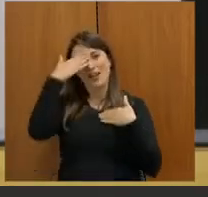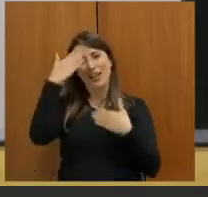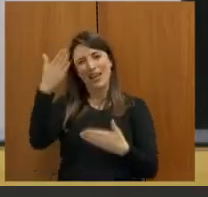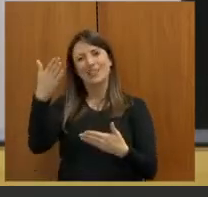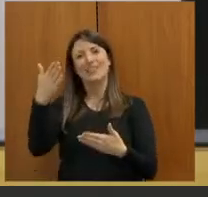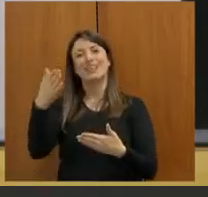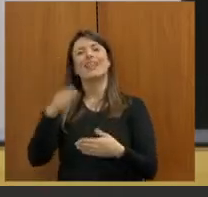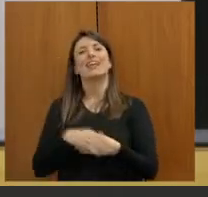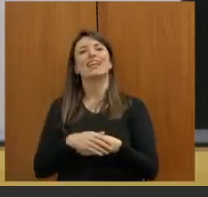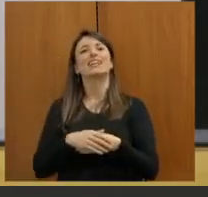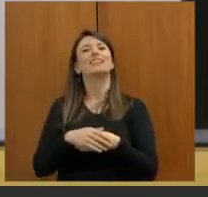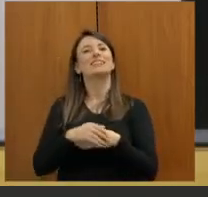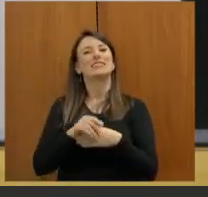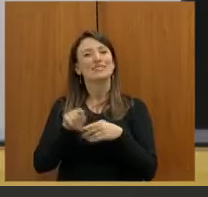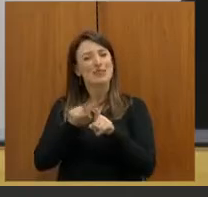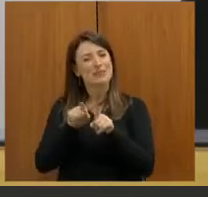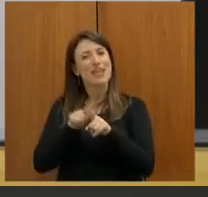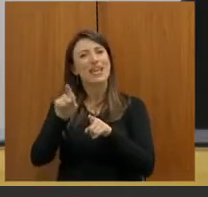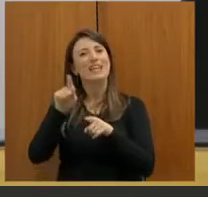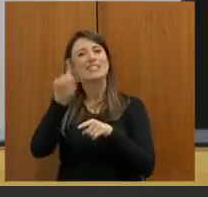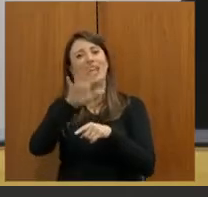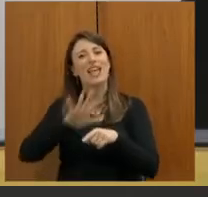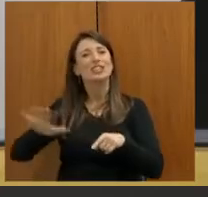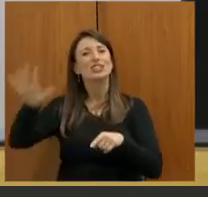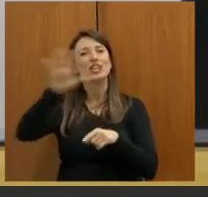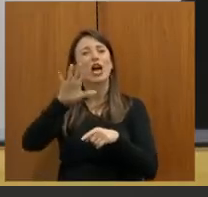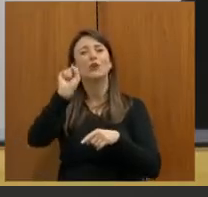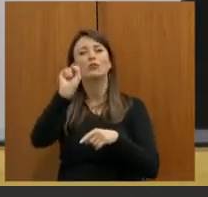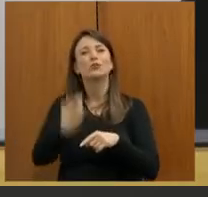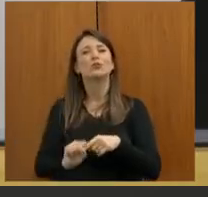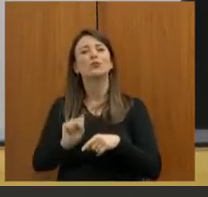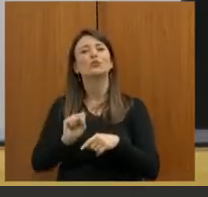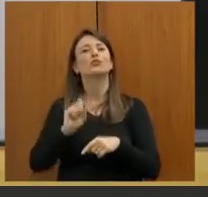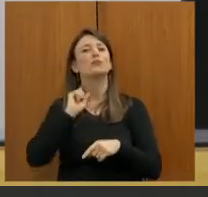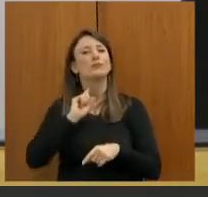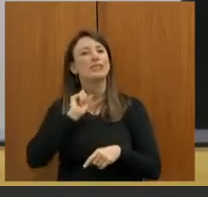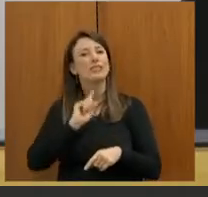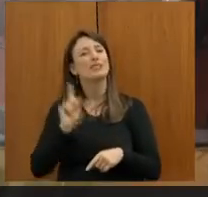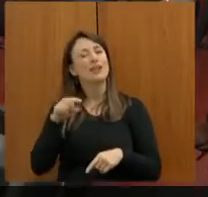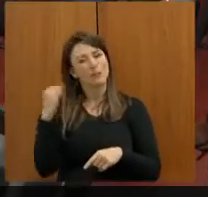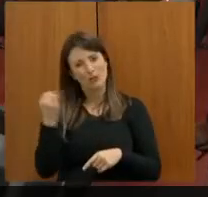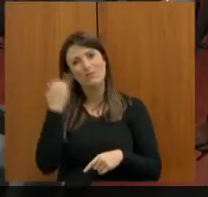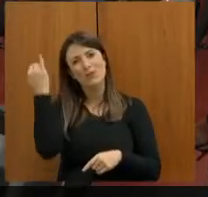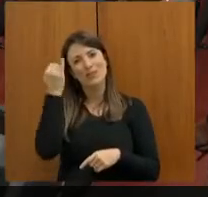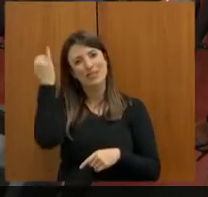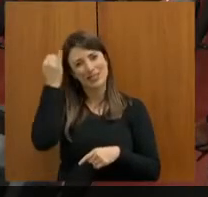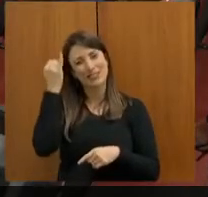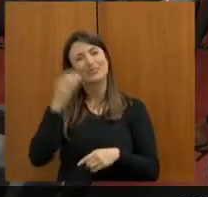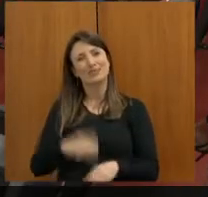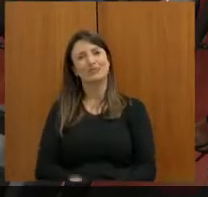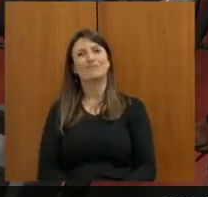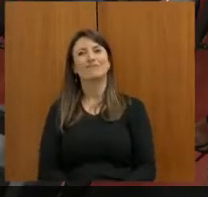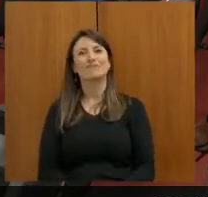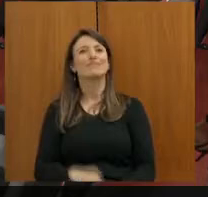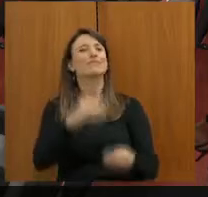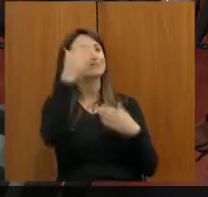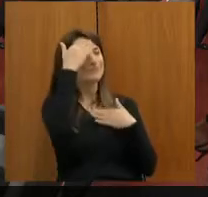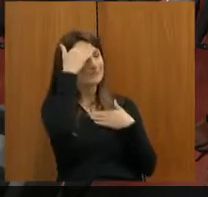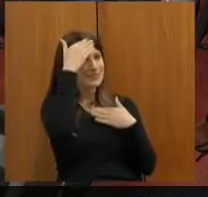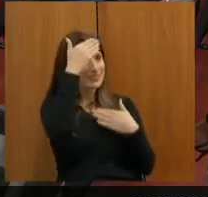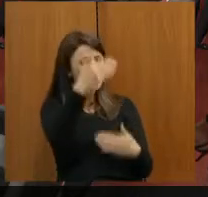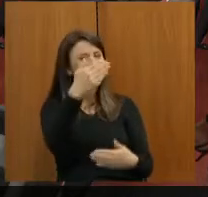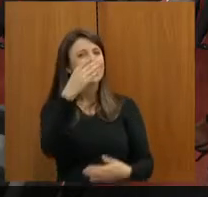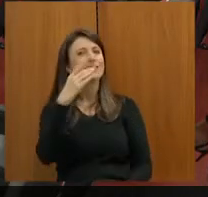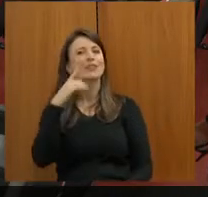voz é essa região do Sul de Minas também é região importante que para nosso Estado bom obrigada